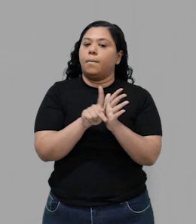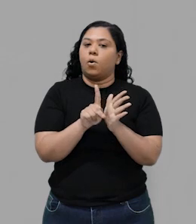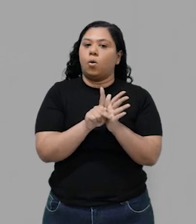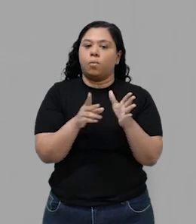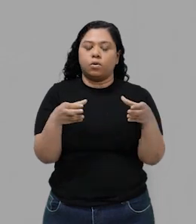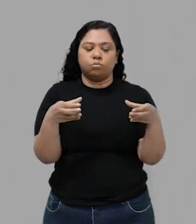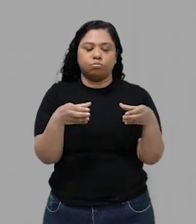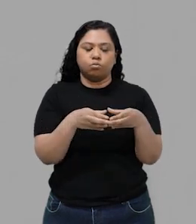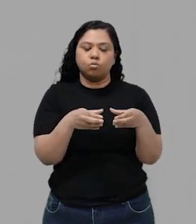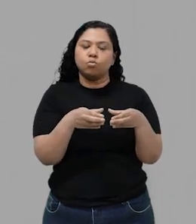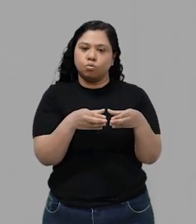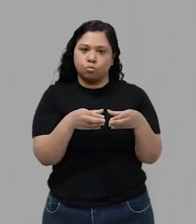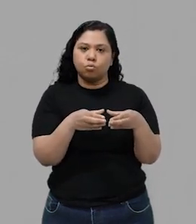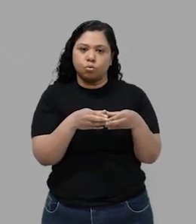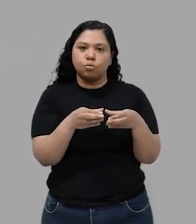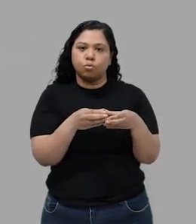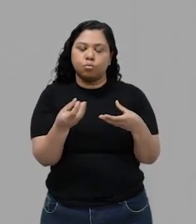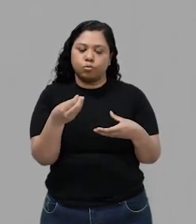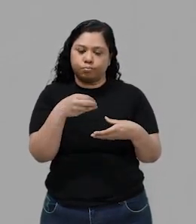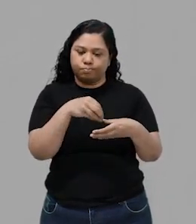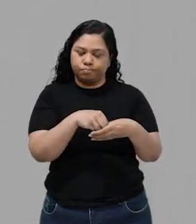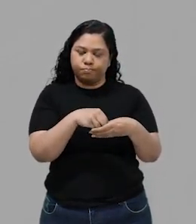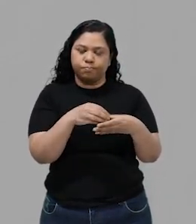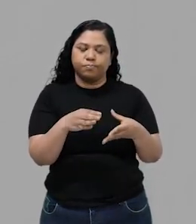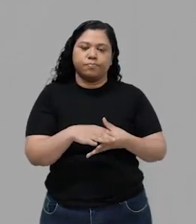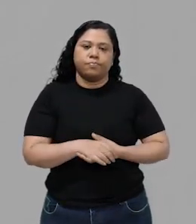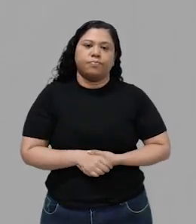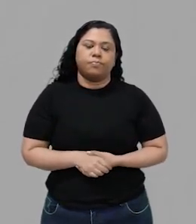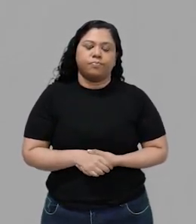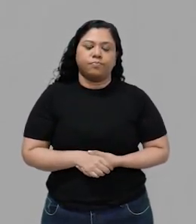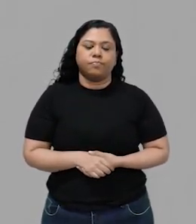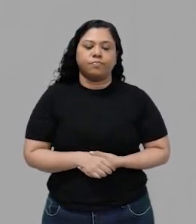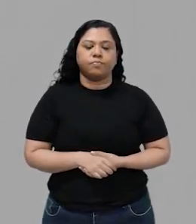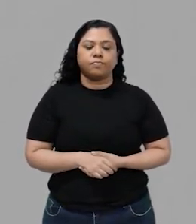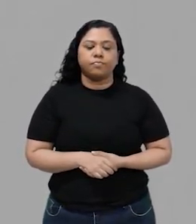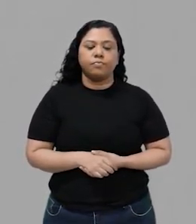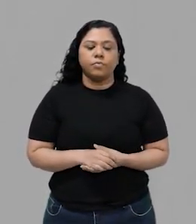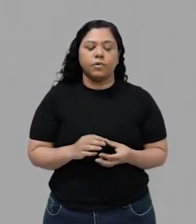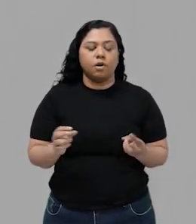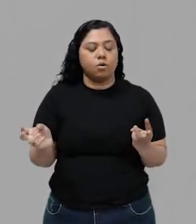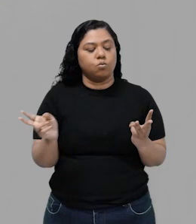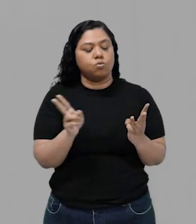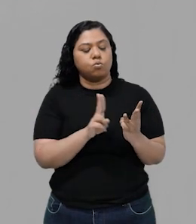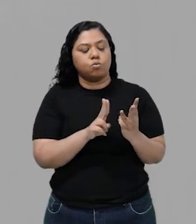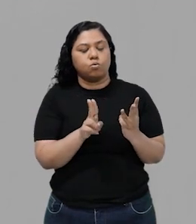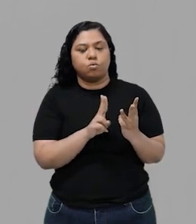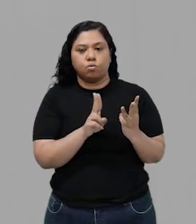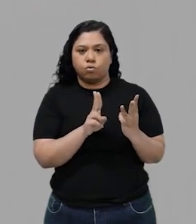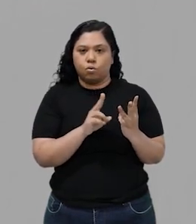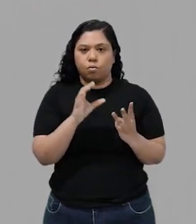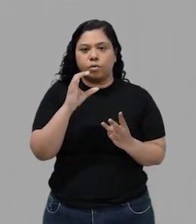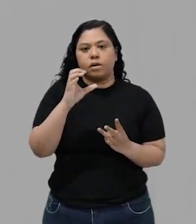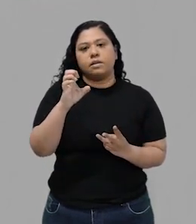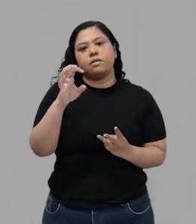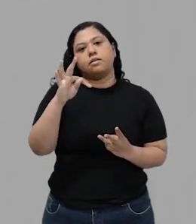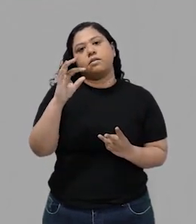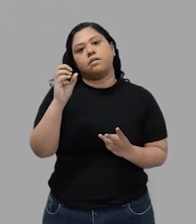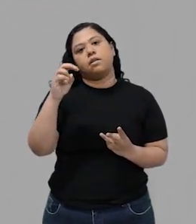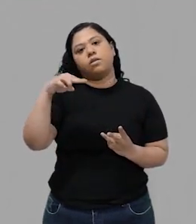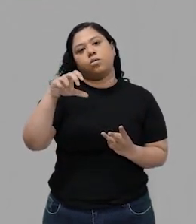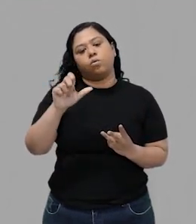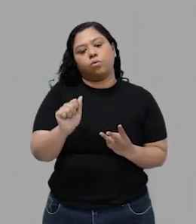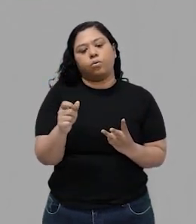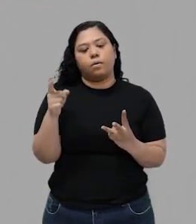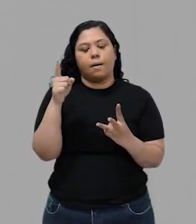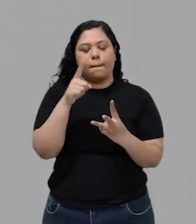orgânica aquela estrutura pertence, aquele composto pertence. Então, para a gente nomear a cetona, eu vou seguir a regra